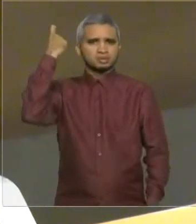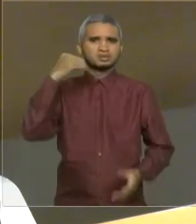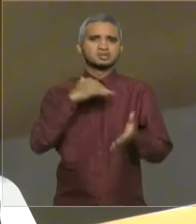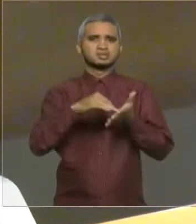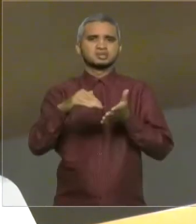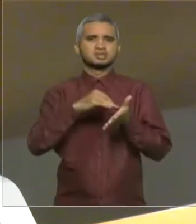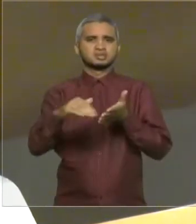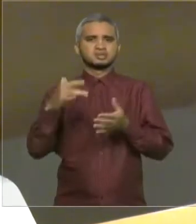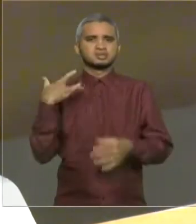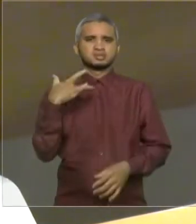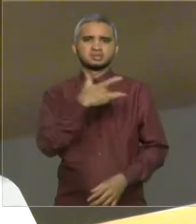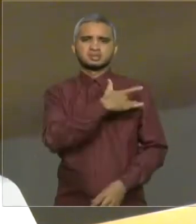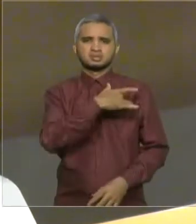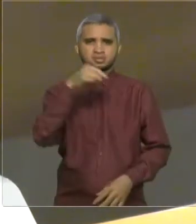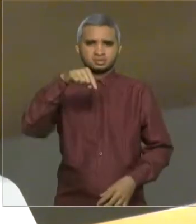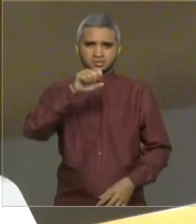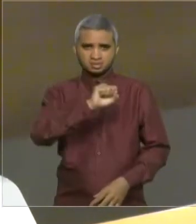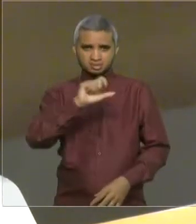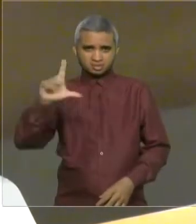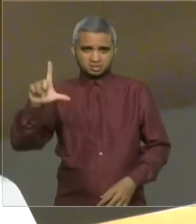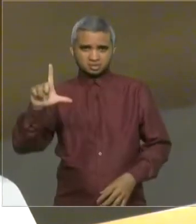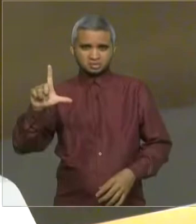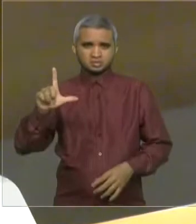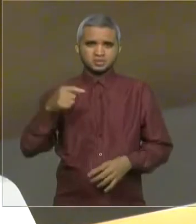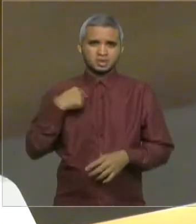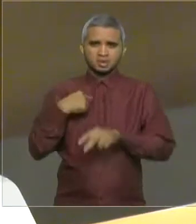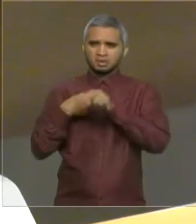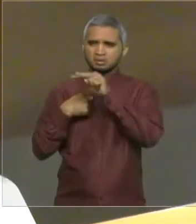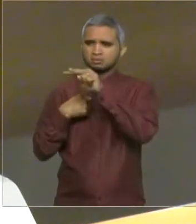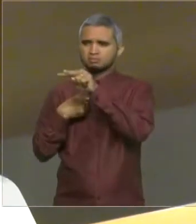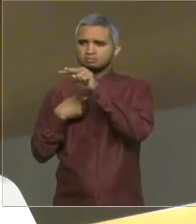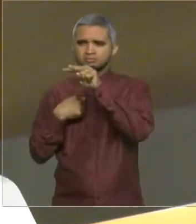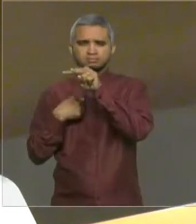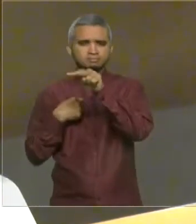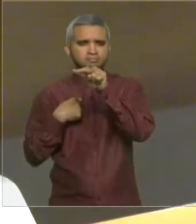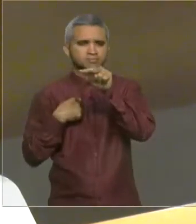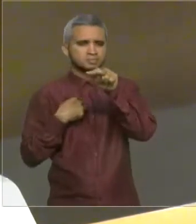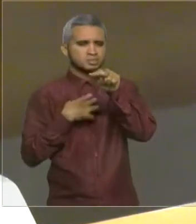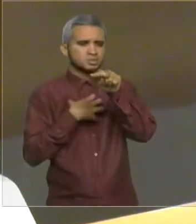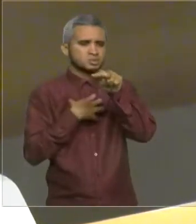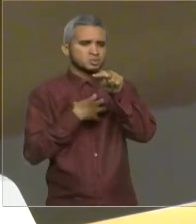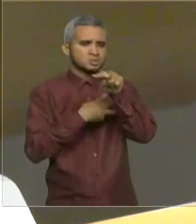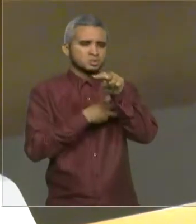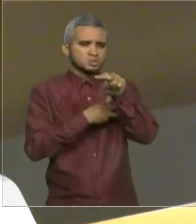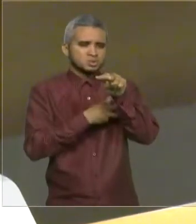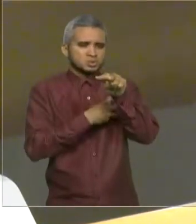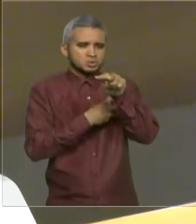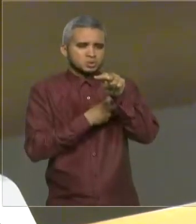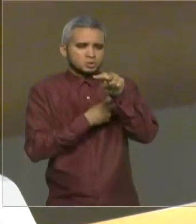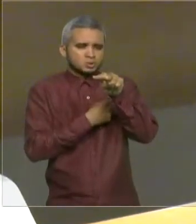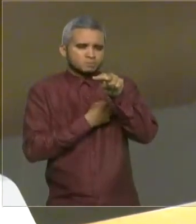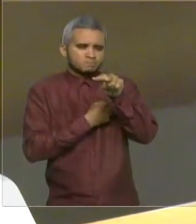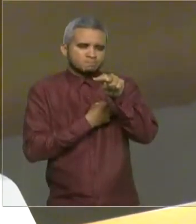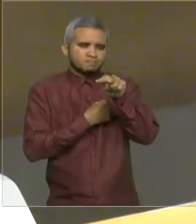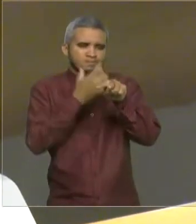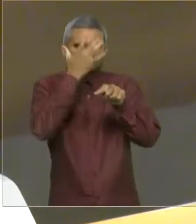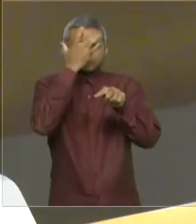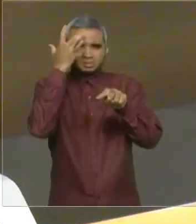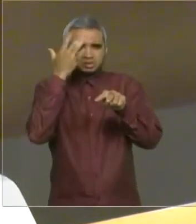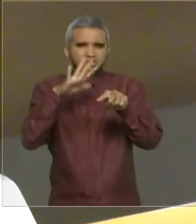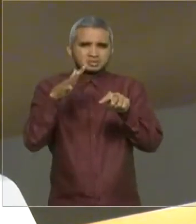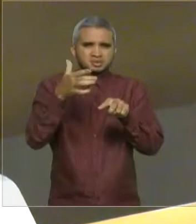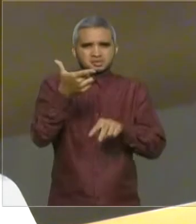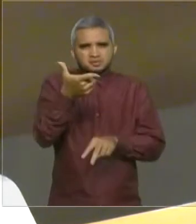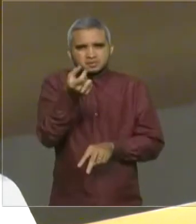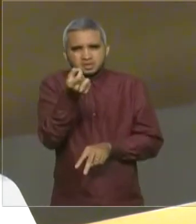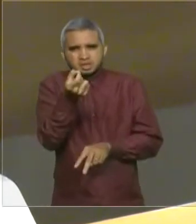que era olhar pacientes internados no Socorrão 1 e no Socorrão 2, e era uma média de 20 pacientes no Socorrão